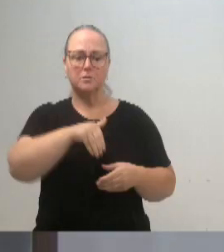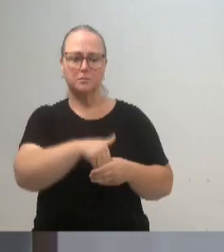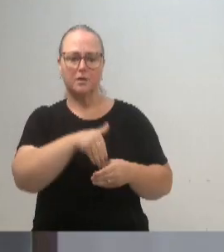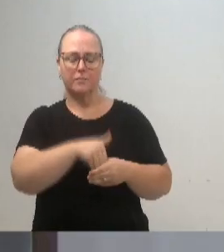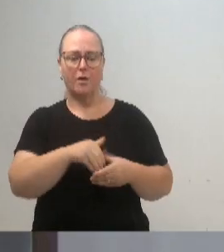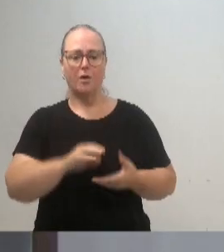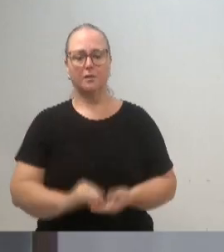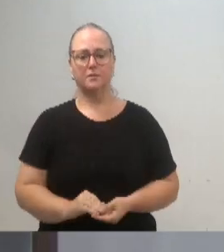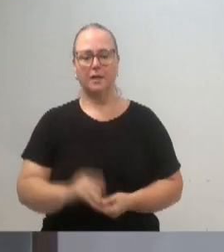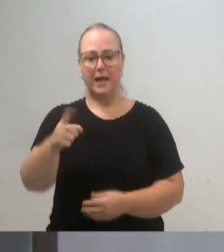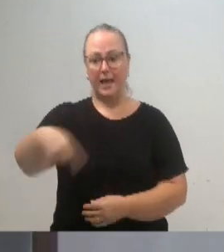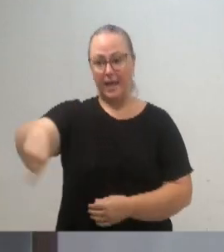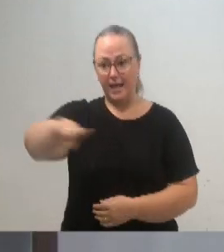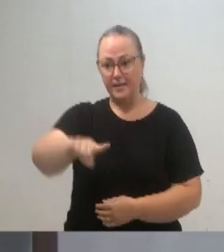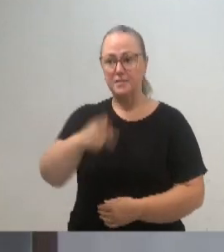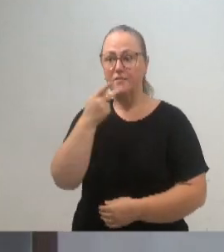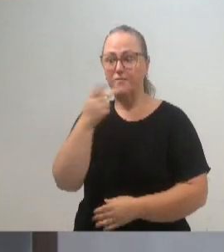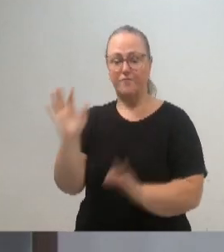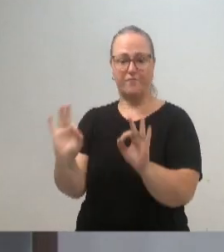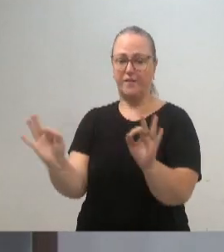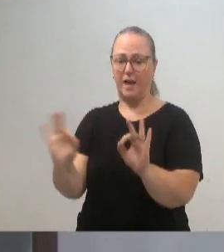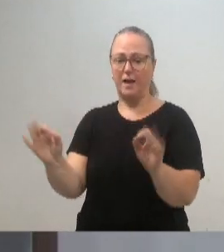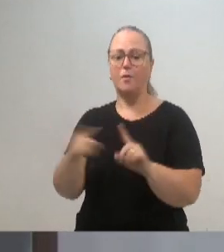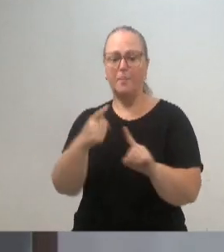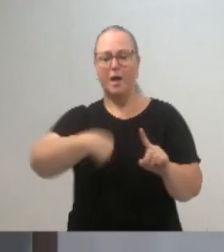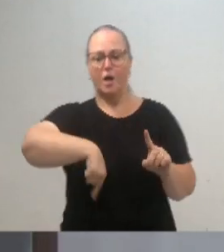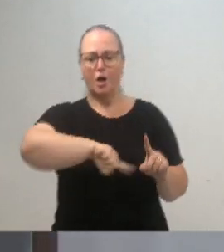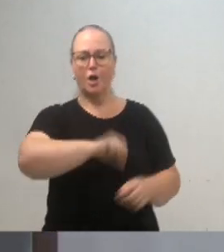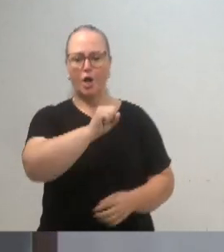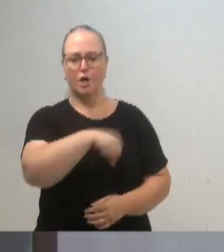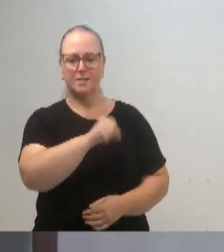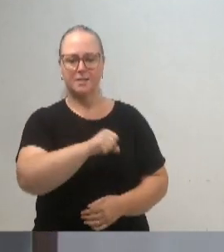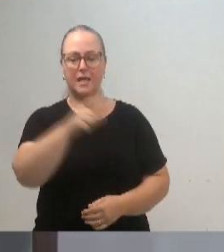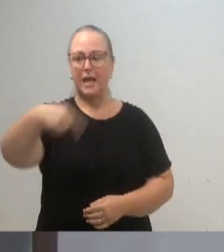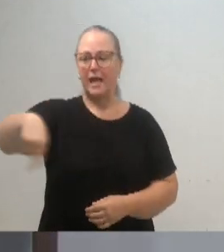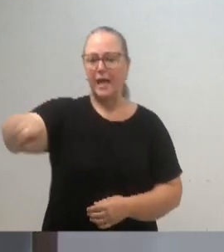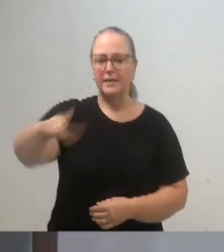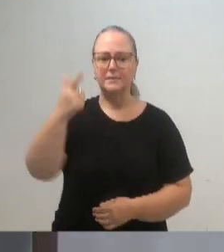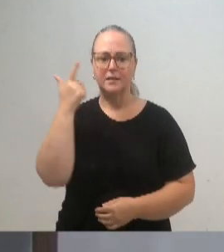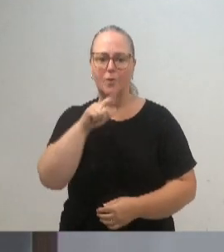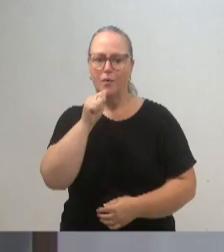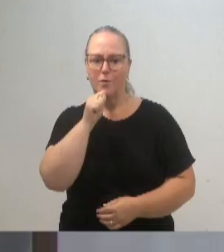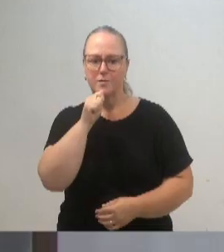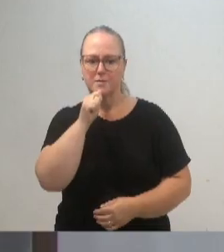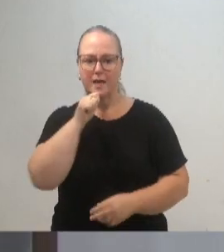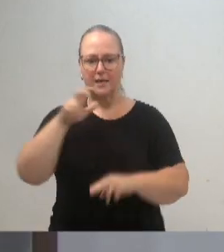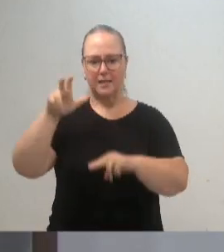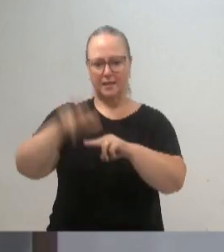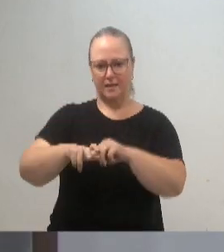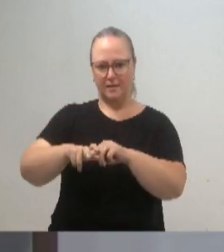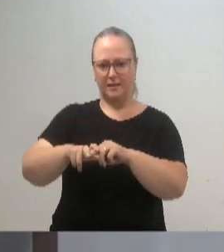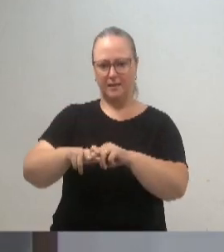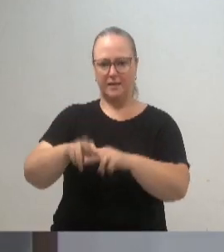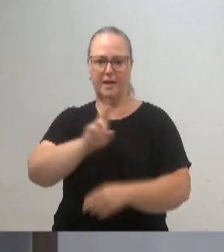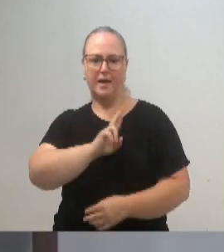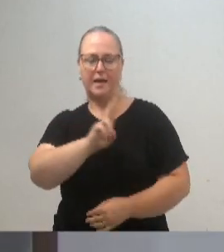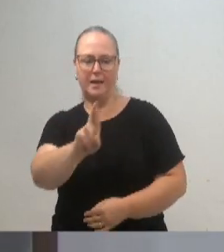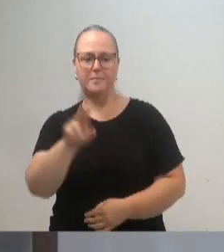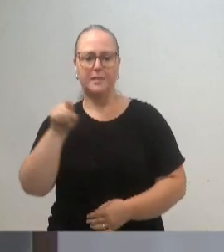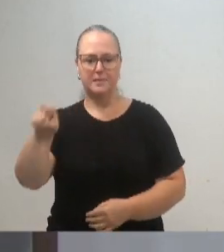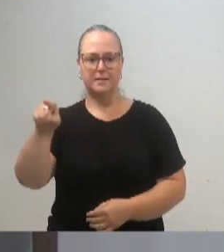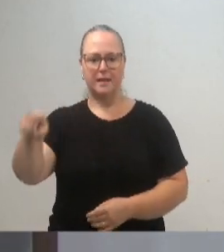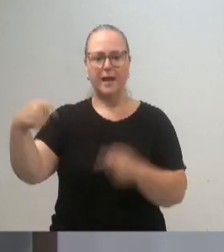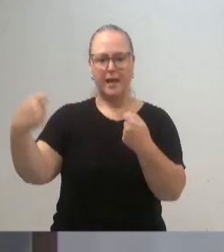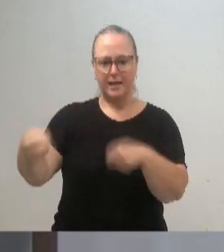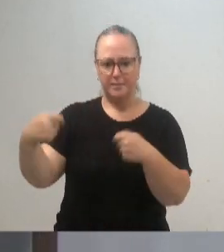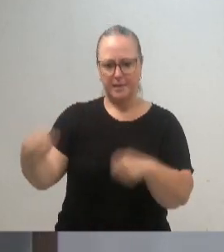não falam, mas nós falamos. Eles não buscam os seus direitos, o Arthur não sai daquela cadeira para estar aqui representando o que ele